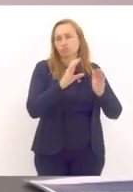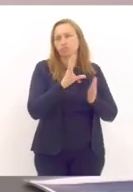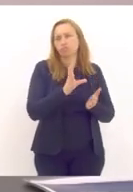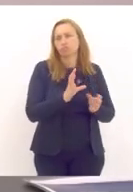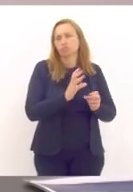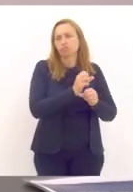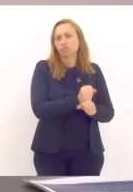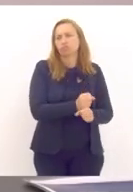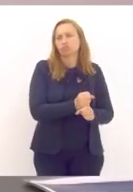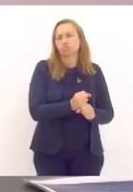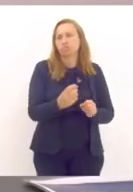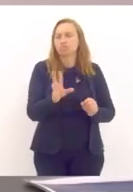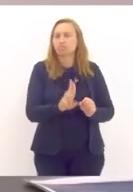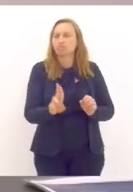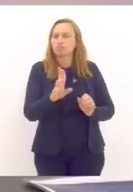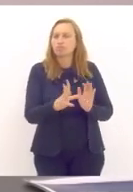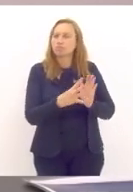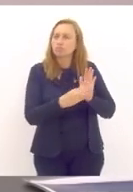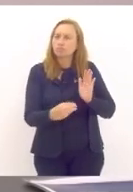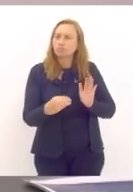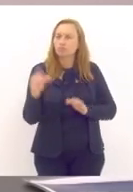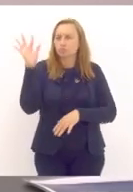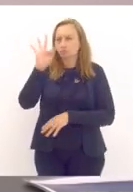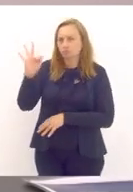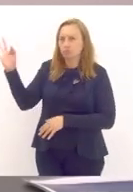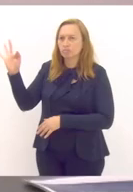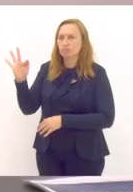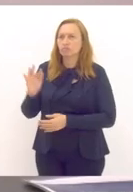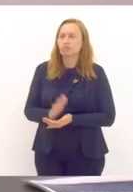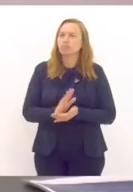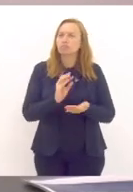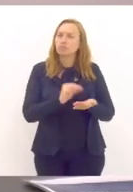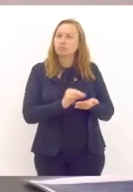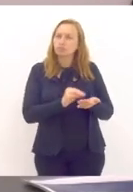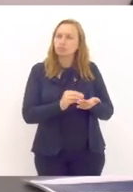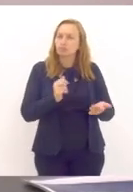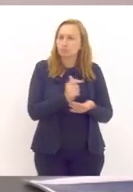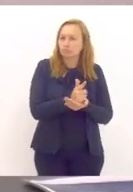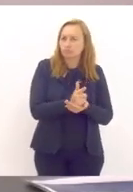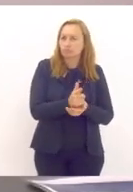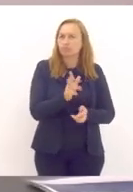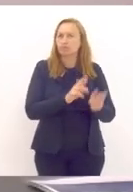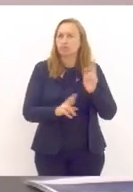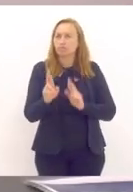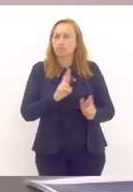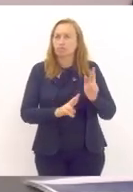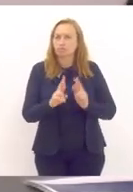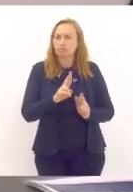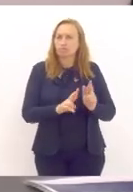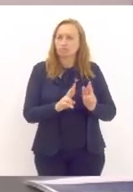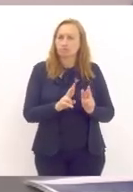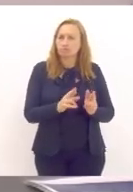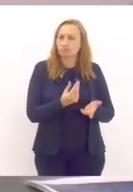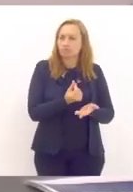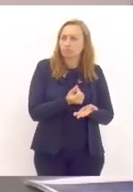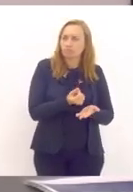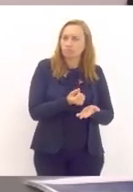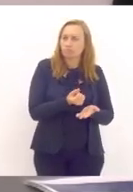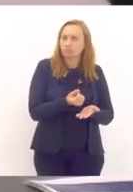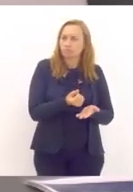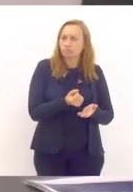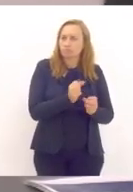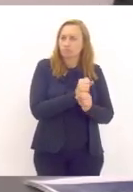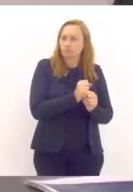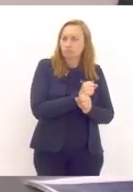da União, que você, aquilo que fosse resta a pagar relacionados à receita vinculada, você tinha que respeitar por fonte.